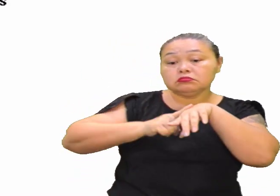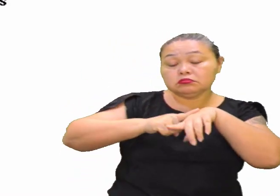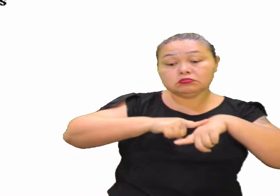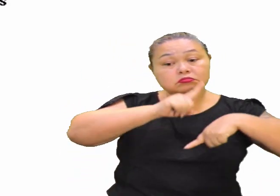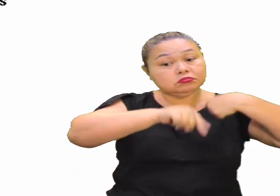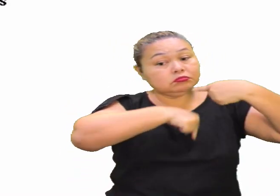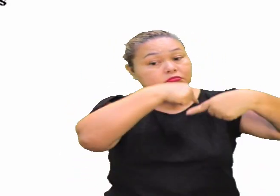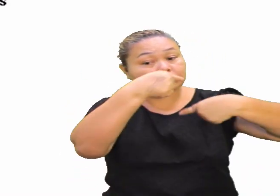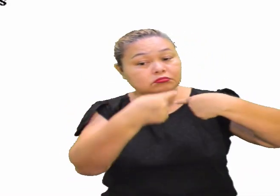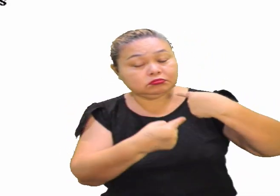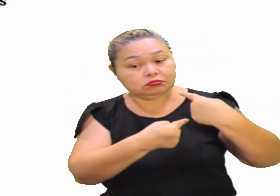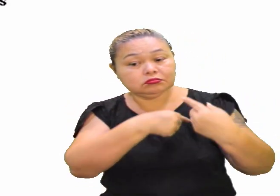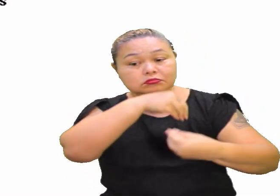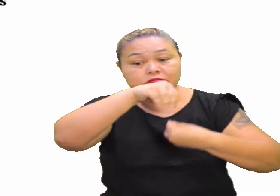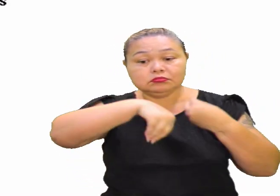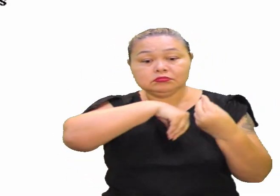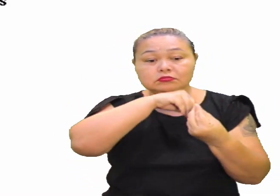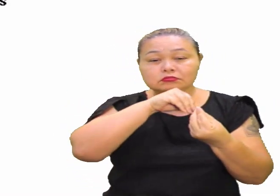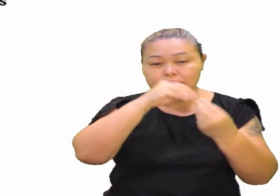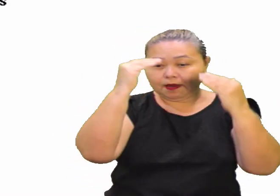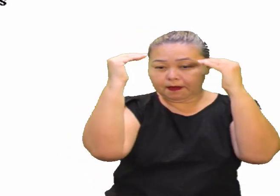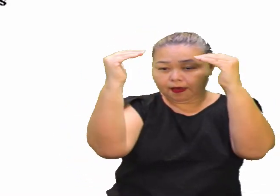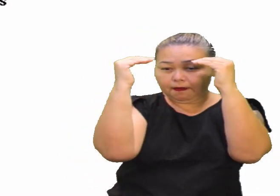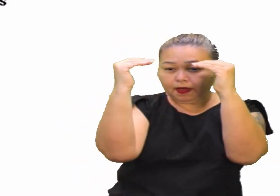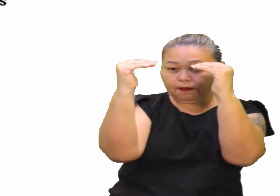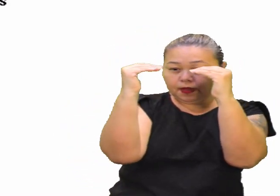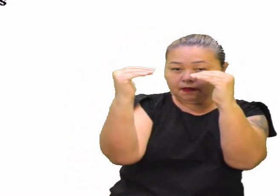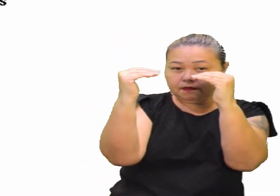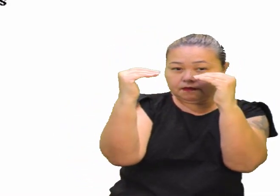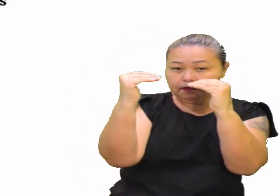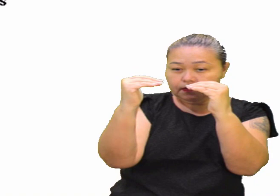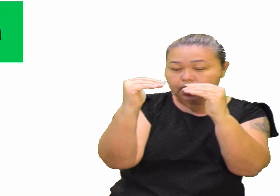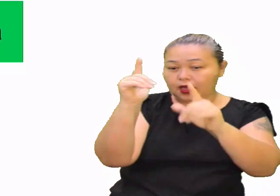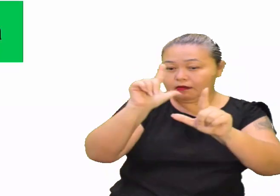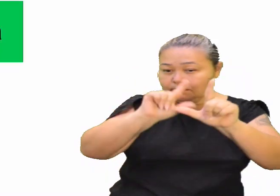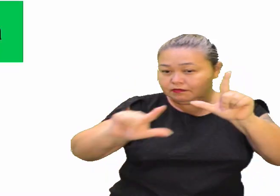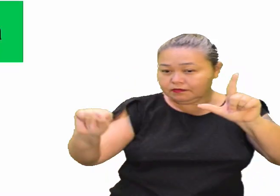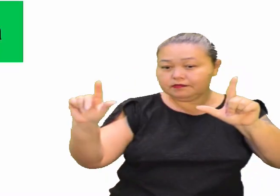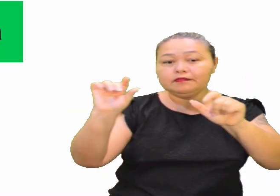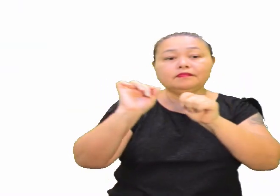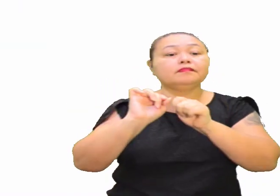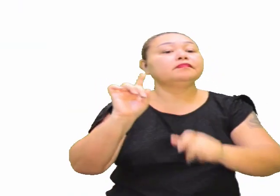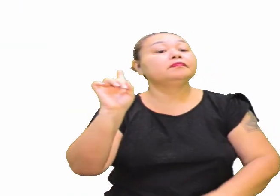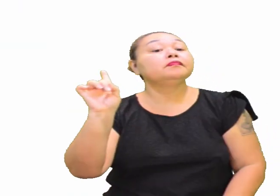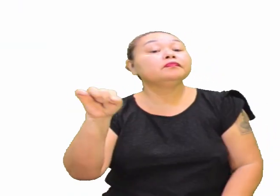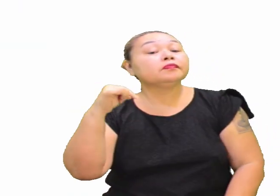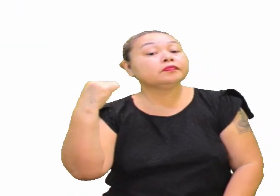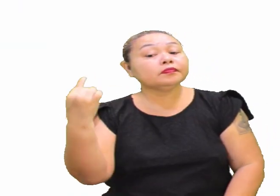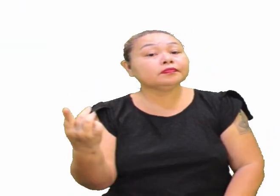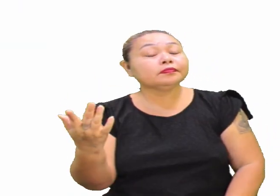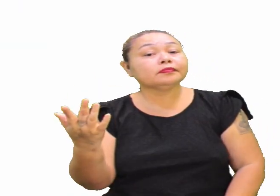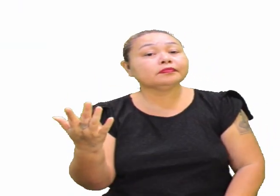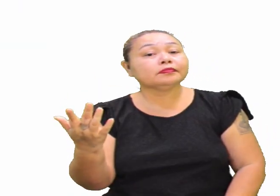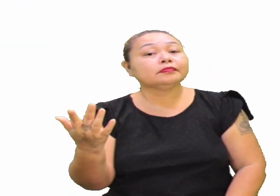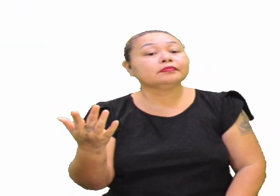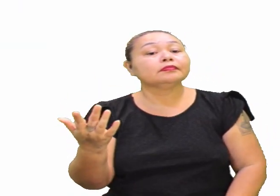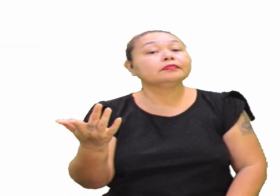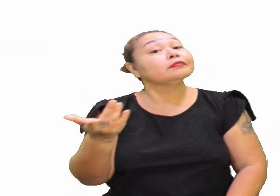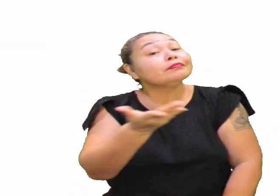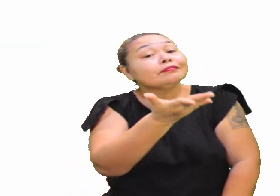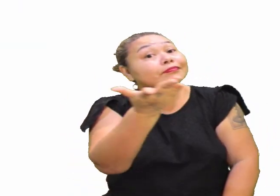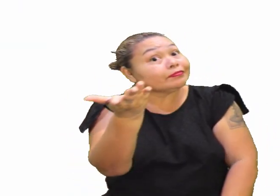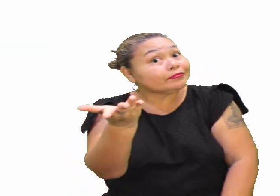de seleção. Ok, professor, qual outro assunto agora? Vamos falar sobre tipos